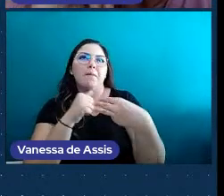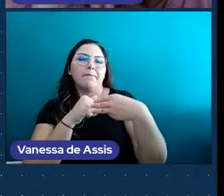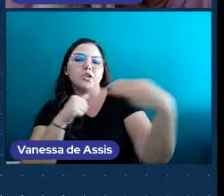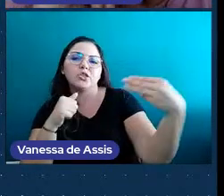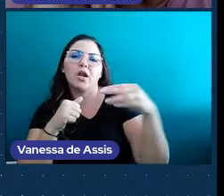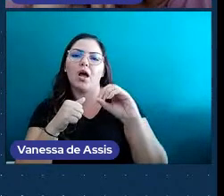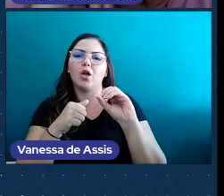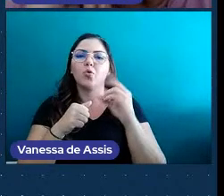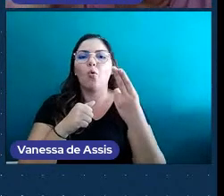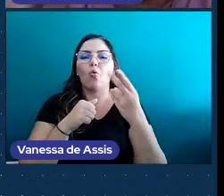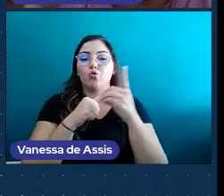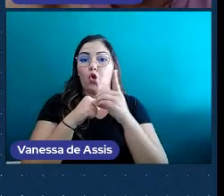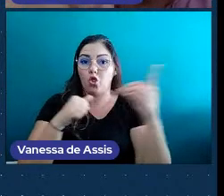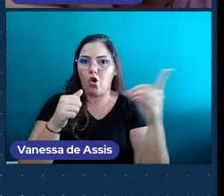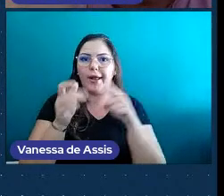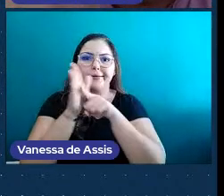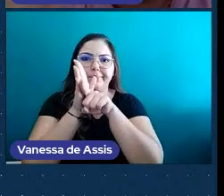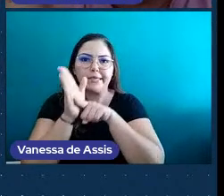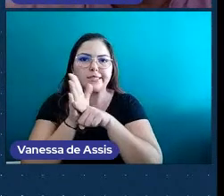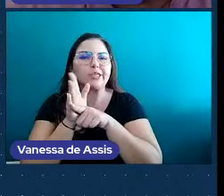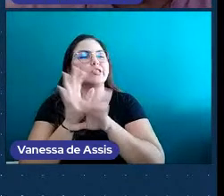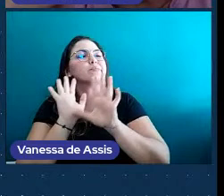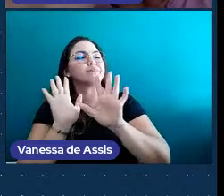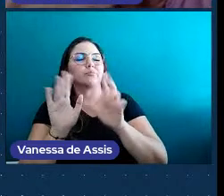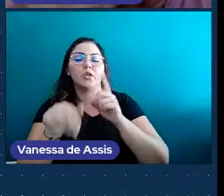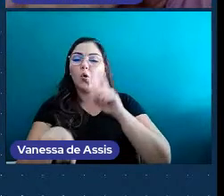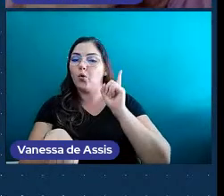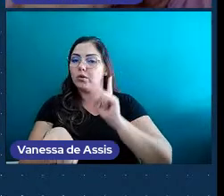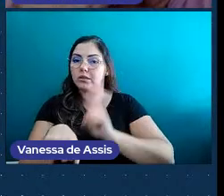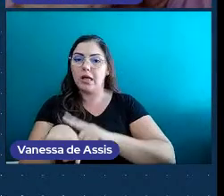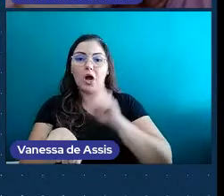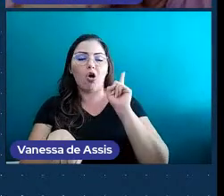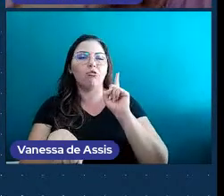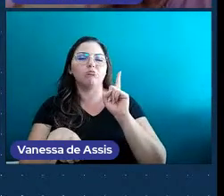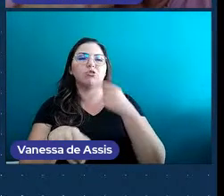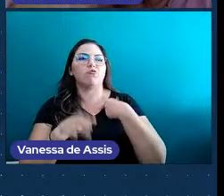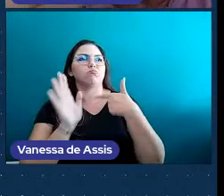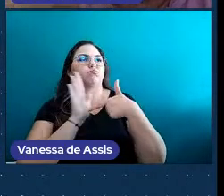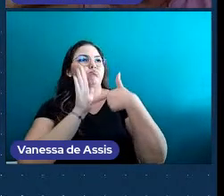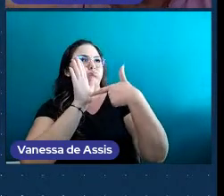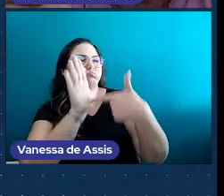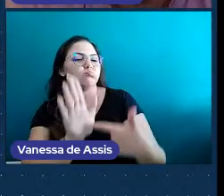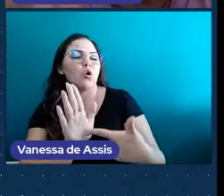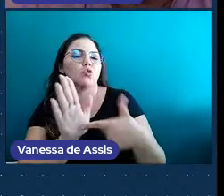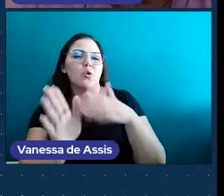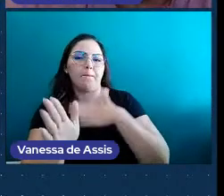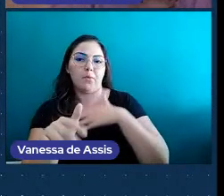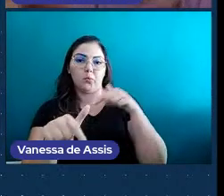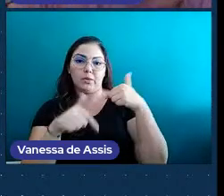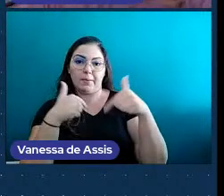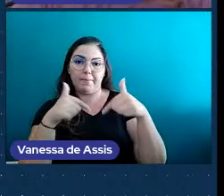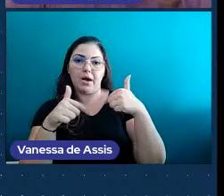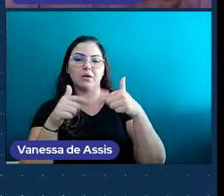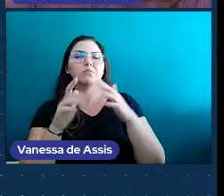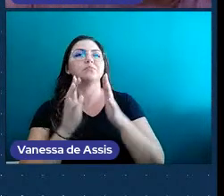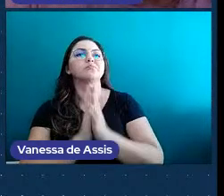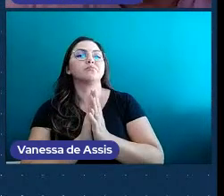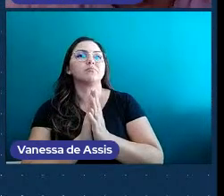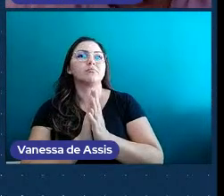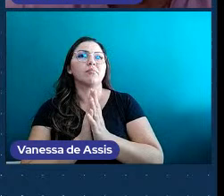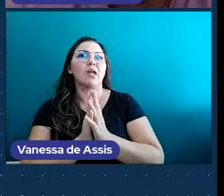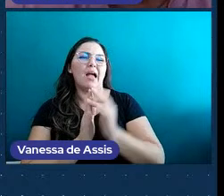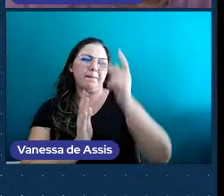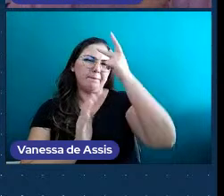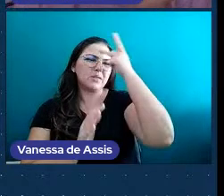doutorado, numa situação de defesa de um trabalho acadêmico, você tem como defender que aquilo que estão